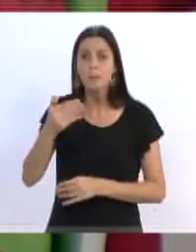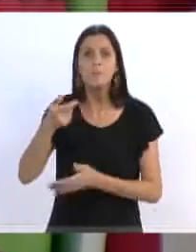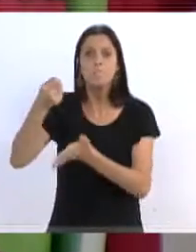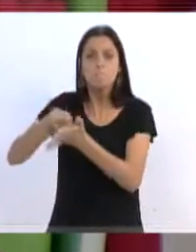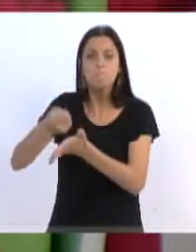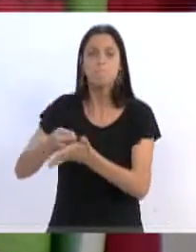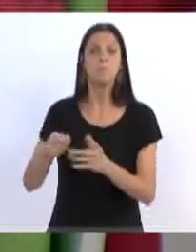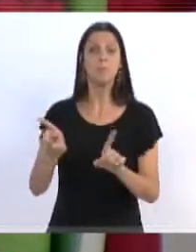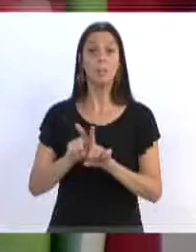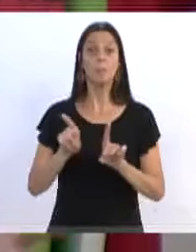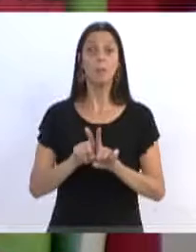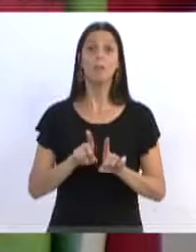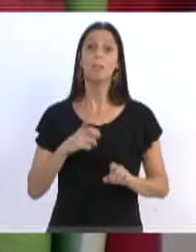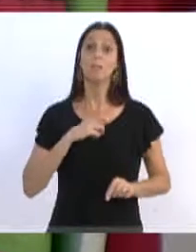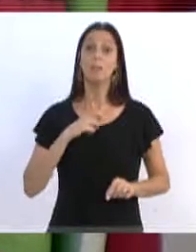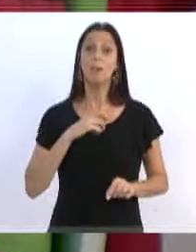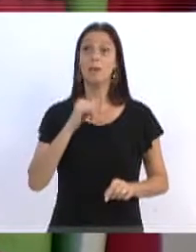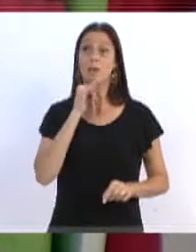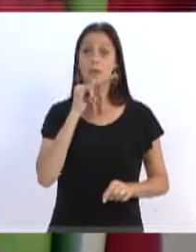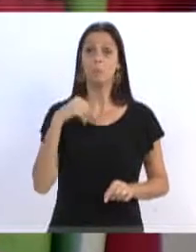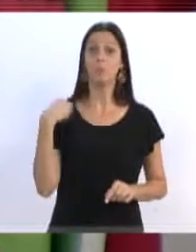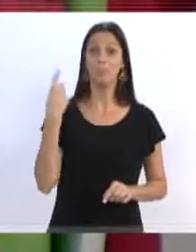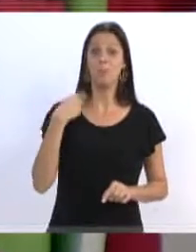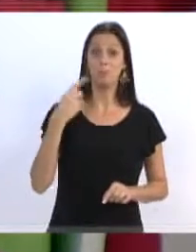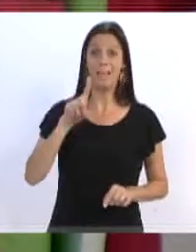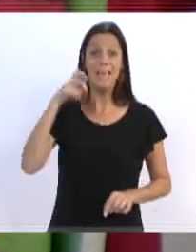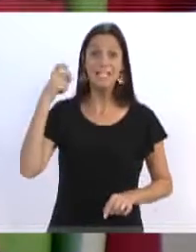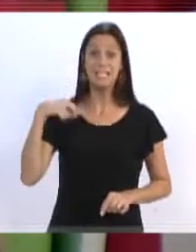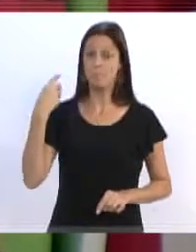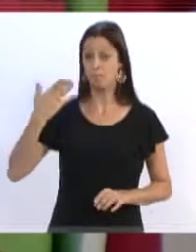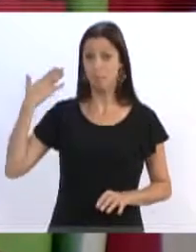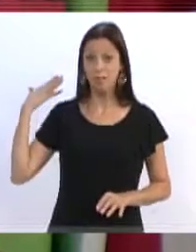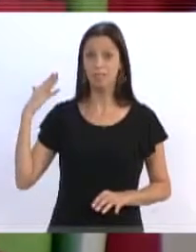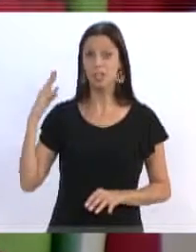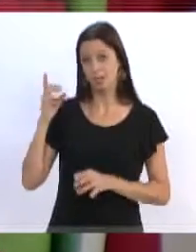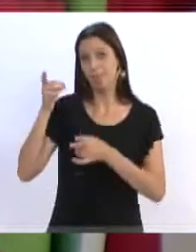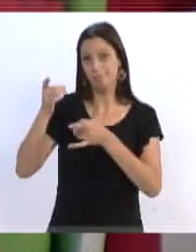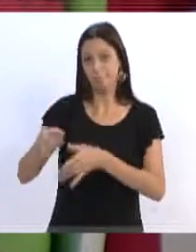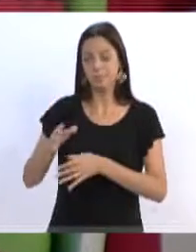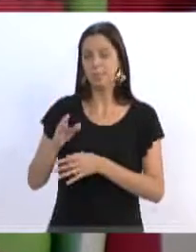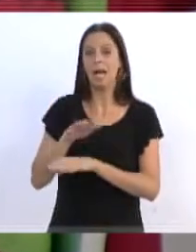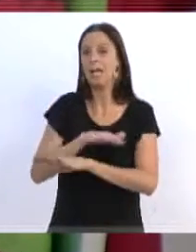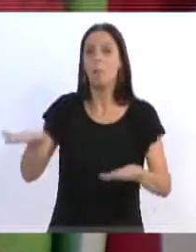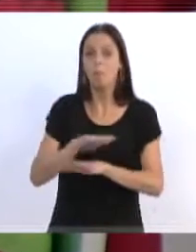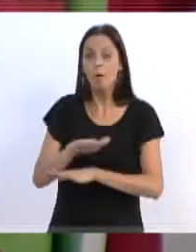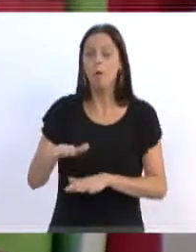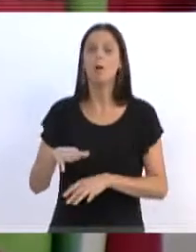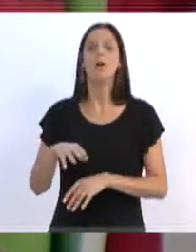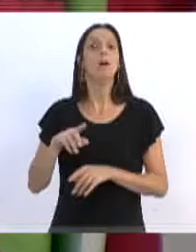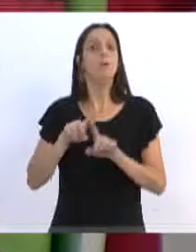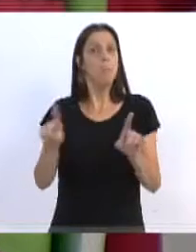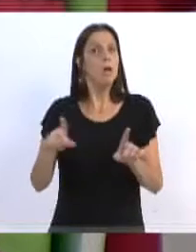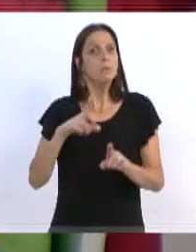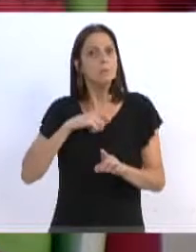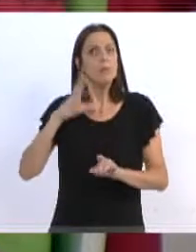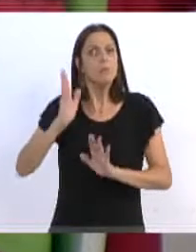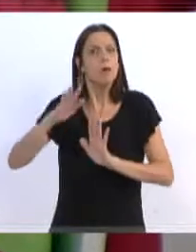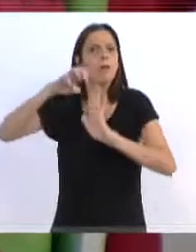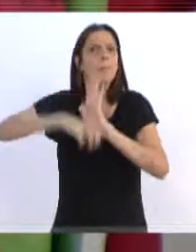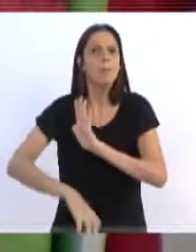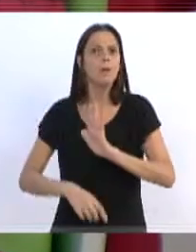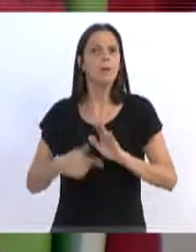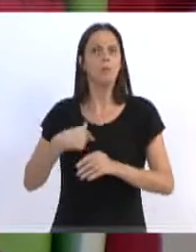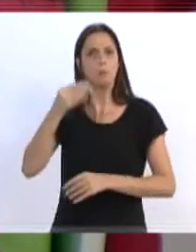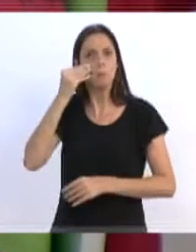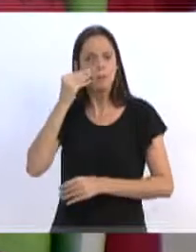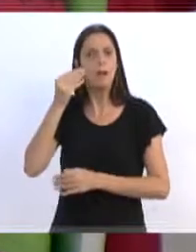deputados que hoje não estão mais um mandato mas que está lá pronto preparado o processo cabe a nós agora e cobrar e eu vou lá cobrar tentar